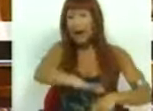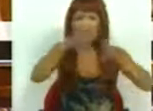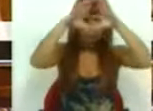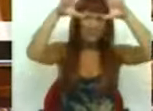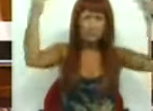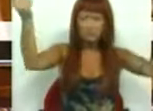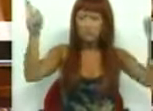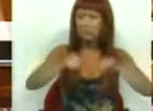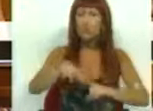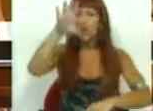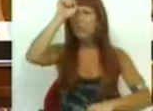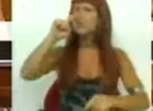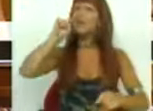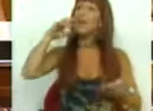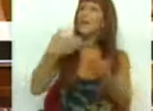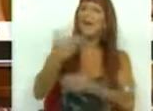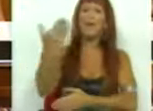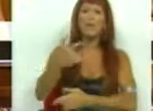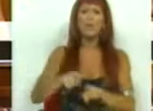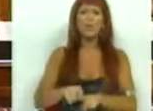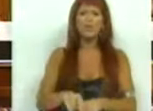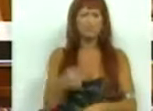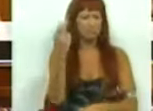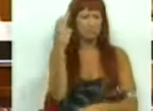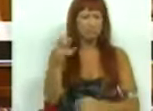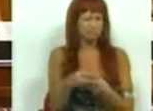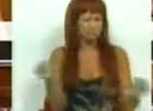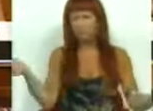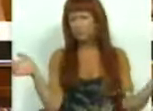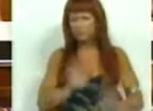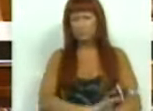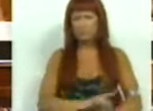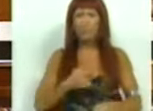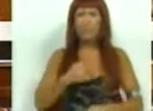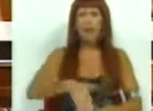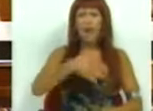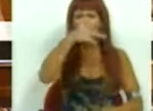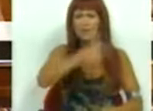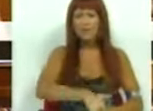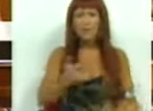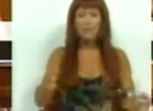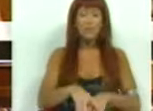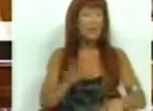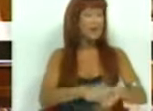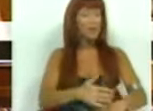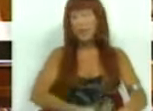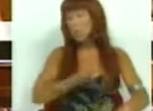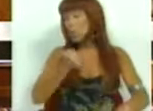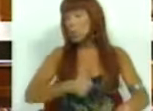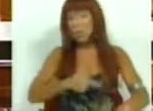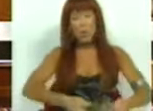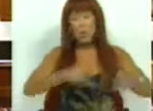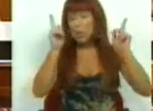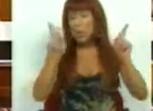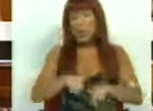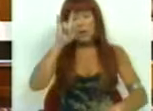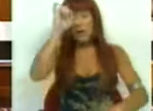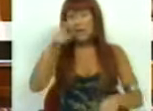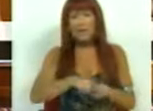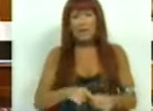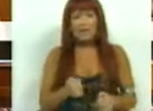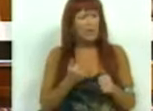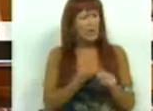preconceitos ideológicos que só o Estado garante direitos está definitivamente ultrapassado. Lamentavelmente, a esquerda não conseguiu ainda libertar-se desta